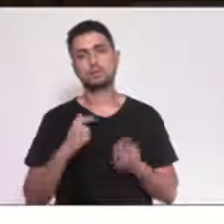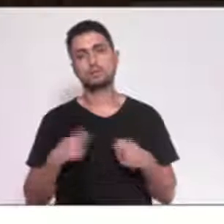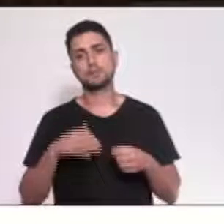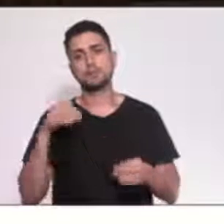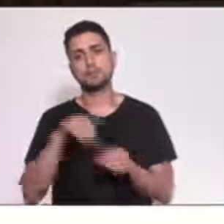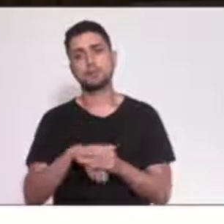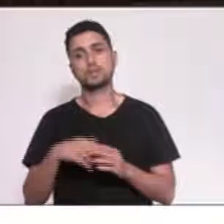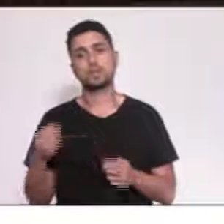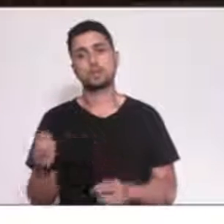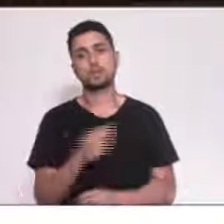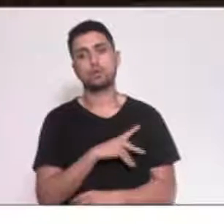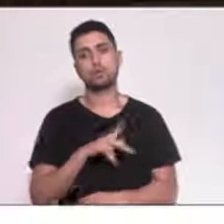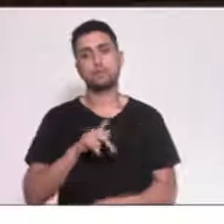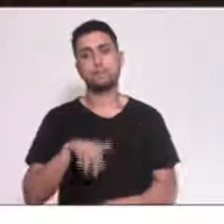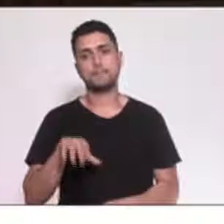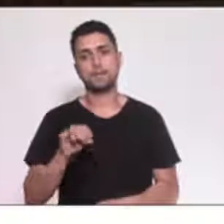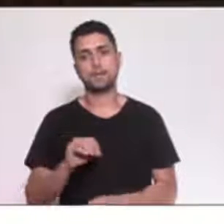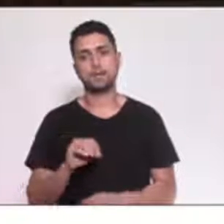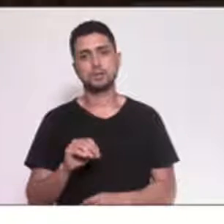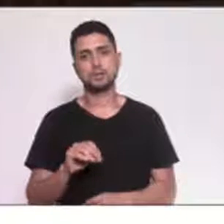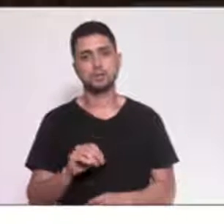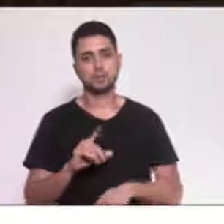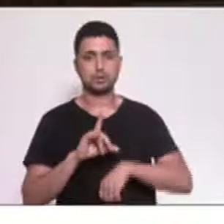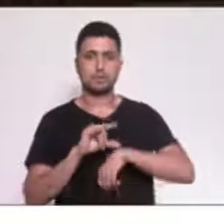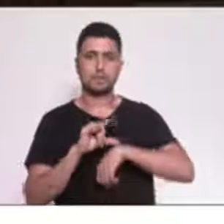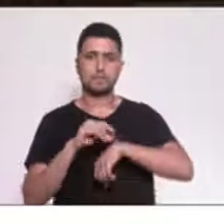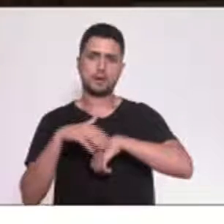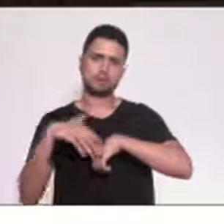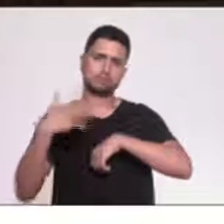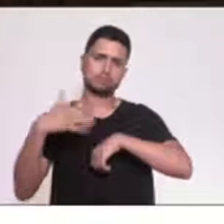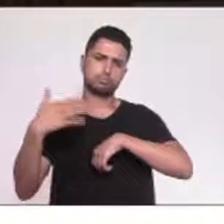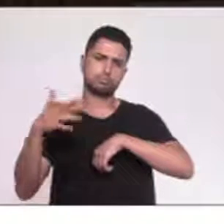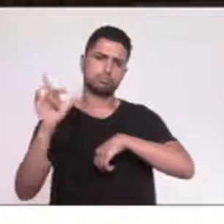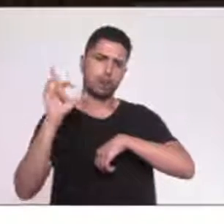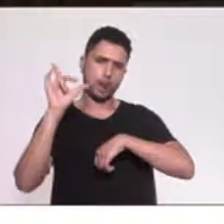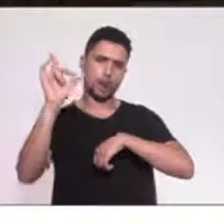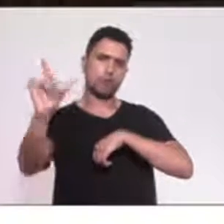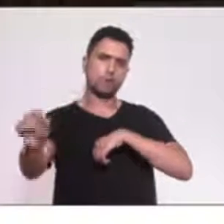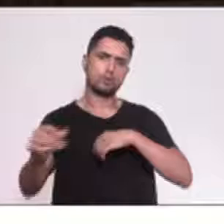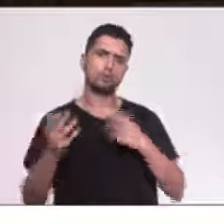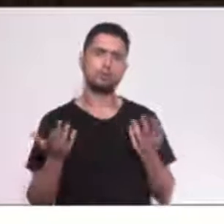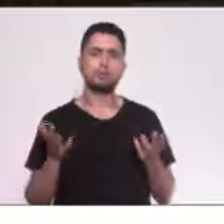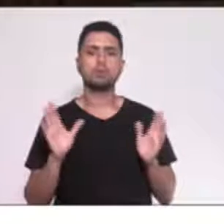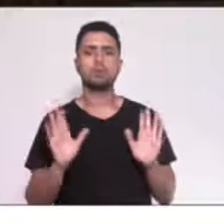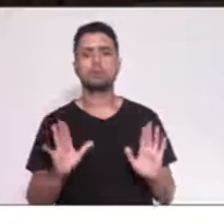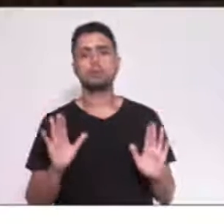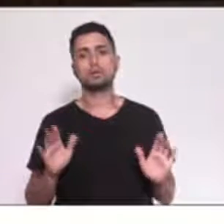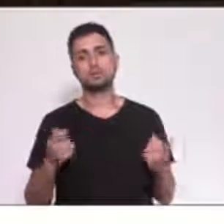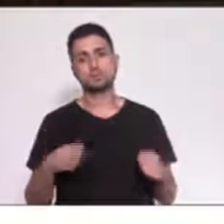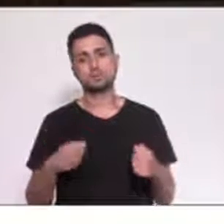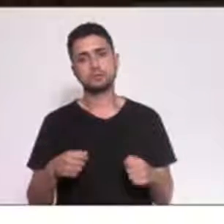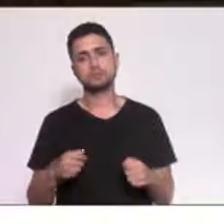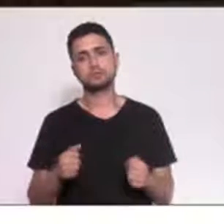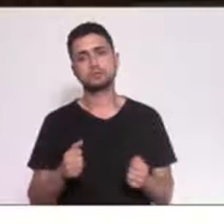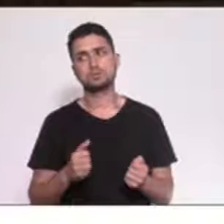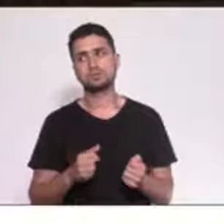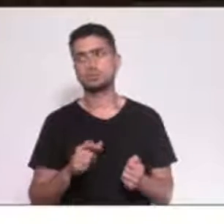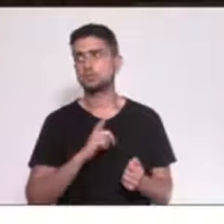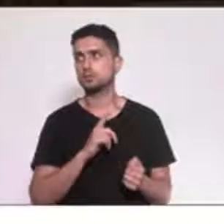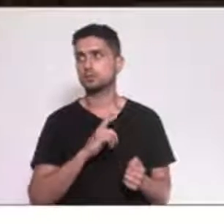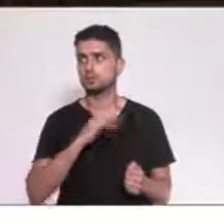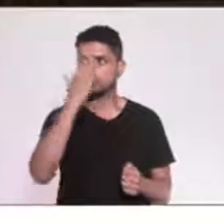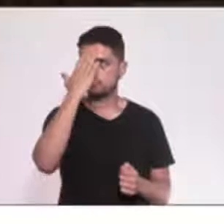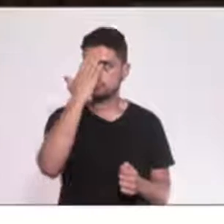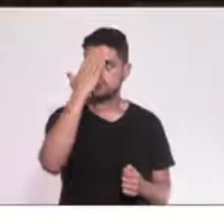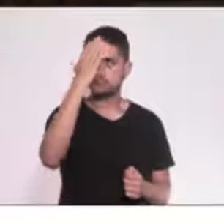sim, um plano de longo prazo, mas esse é um plano setorial. Era necessário que nas principais áreas de